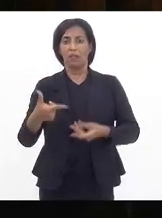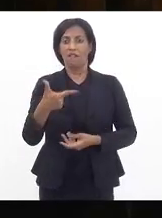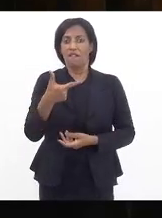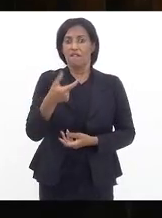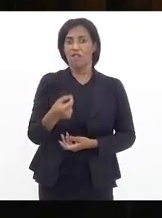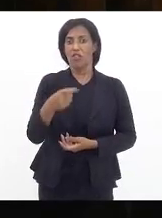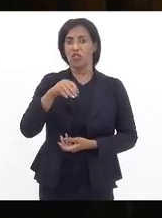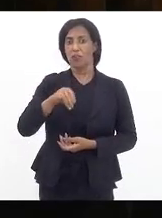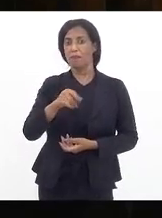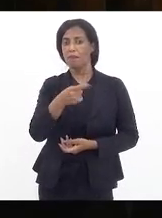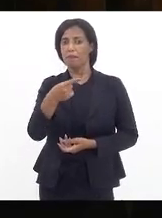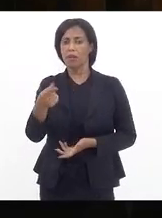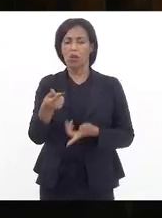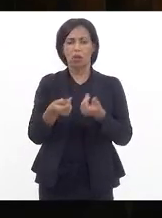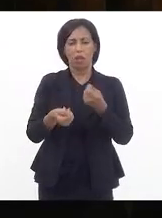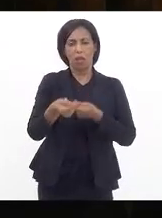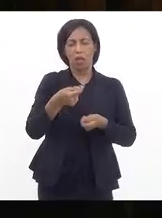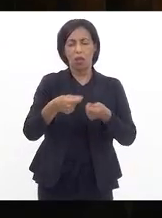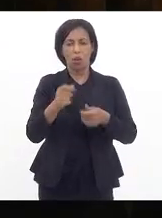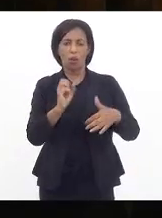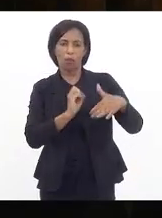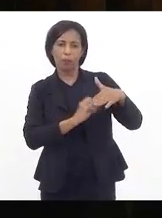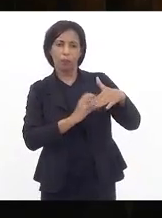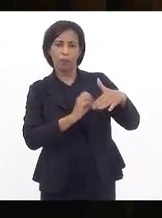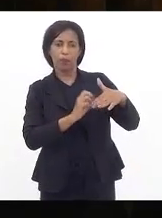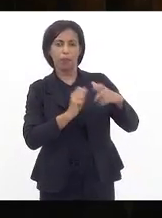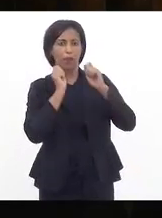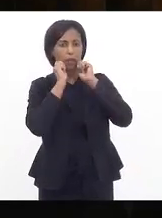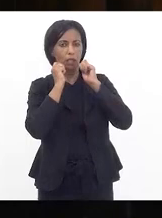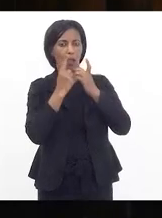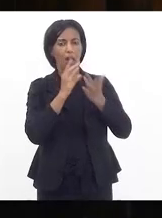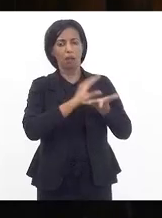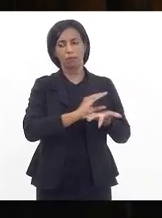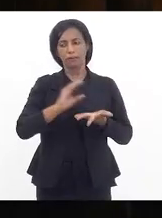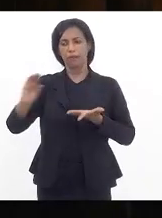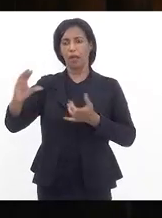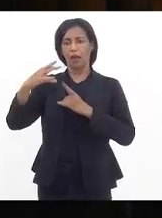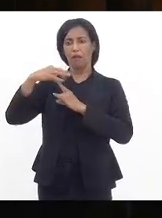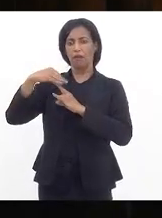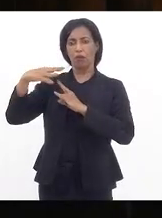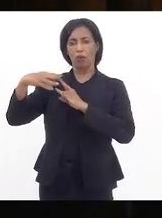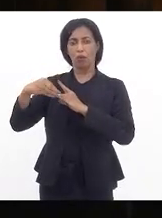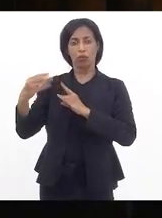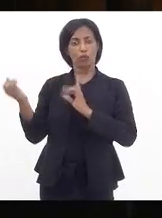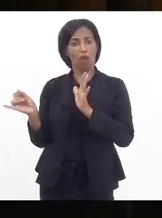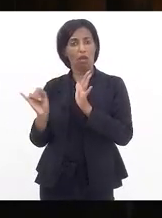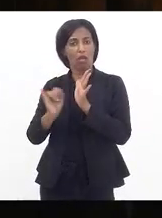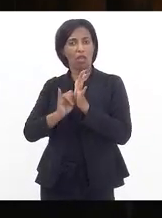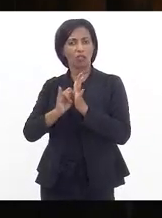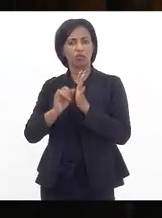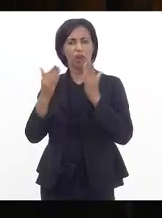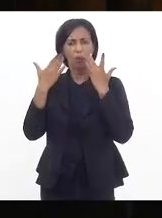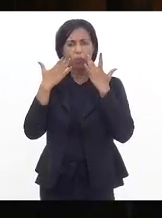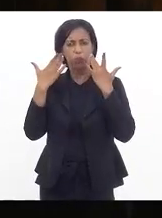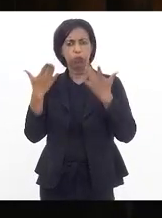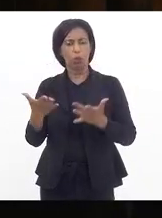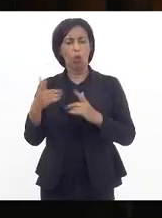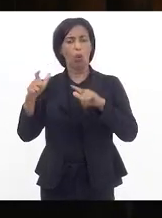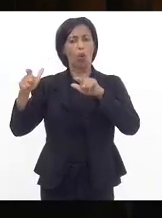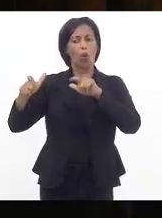20 milhões das economias da alerj a Fiocruz que estabeleceu um edital público